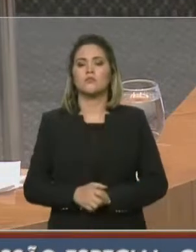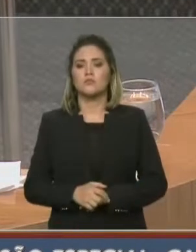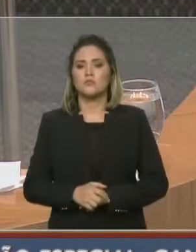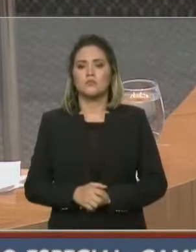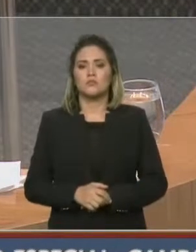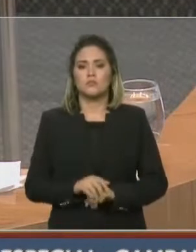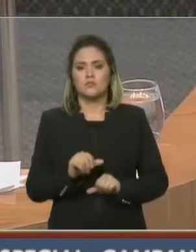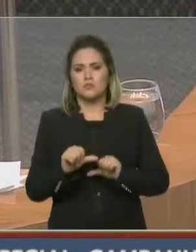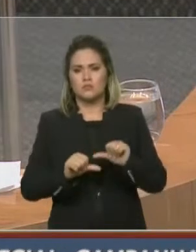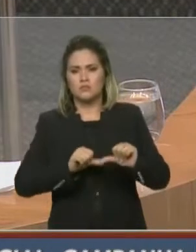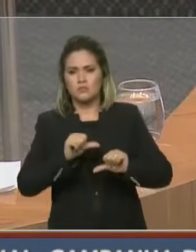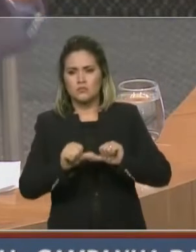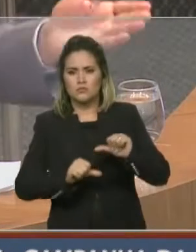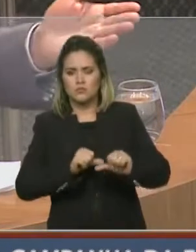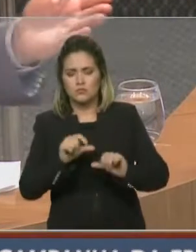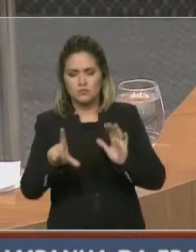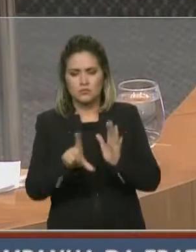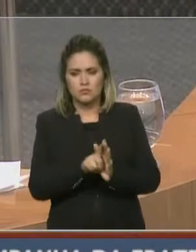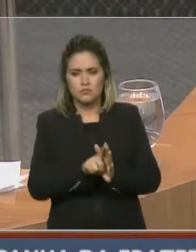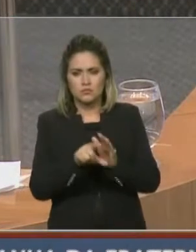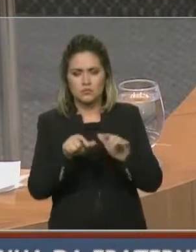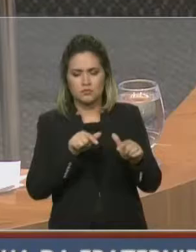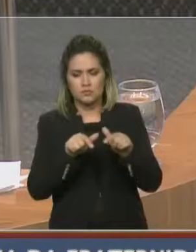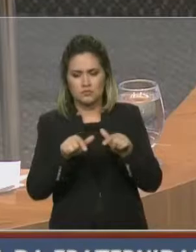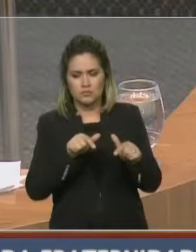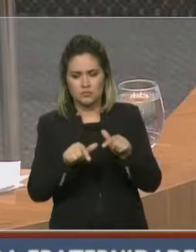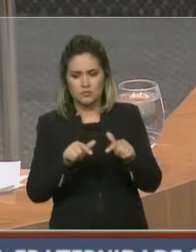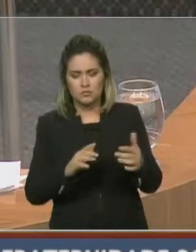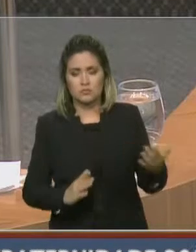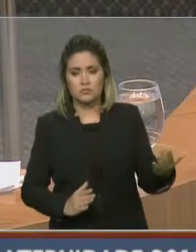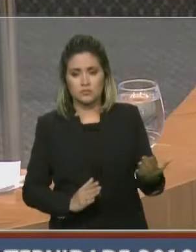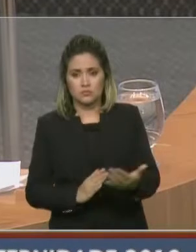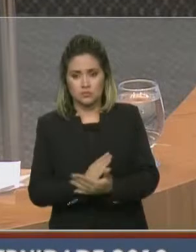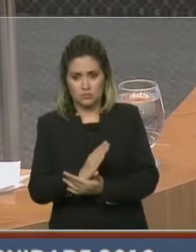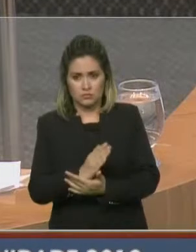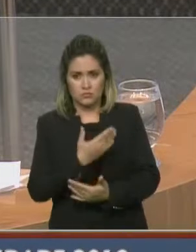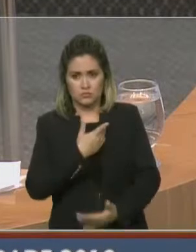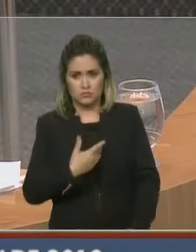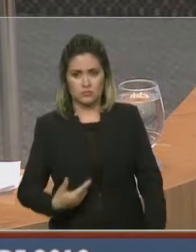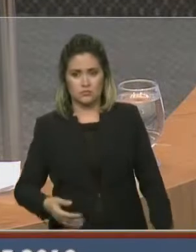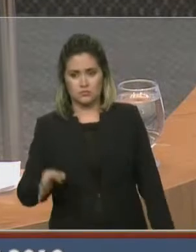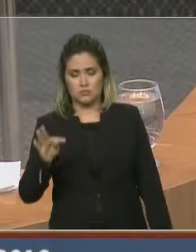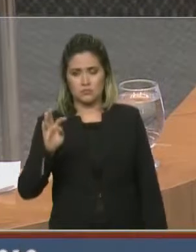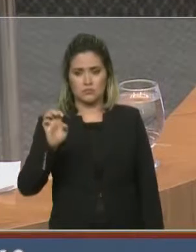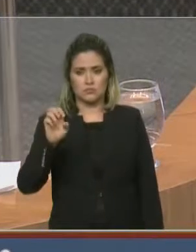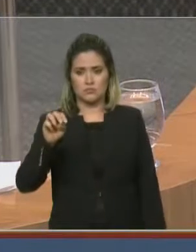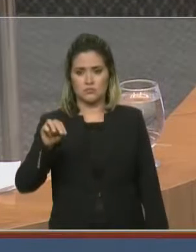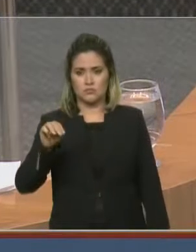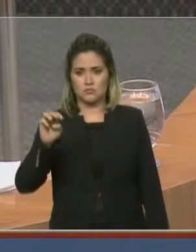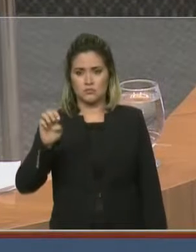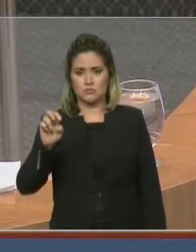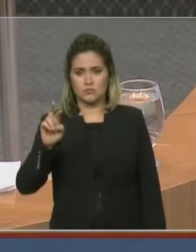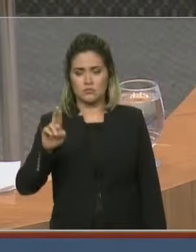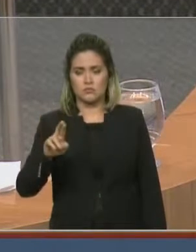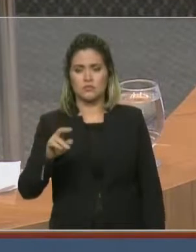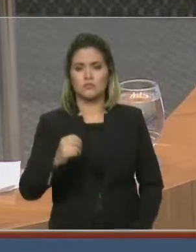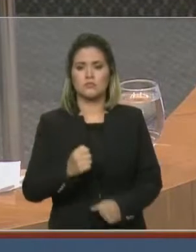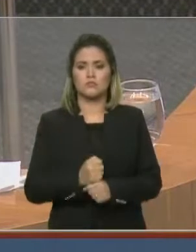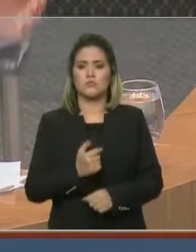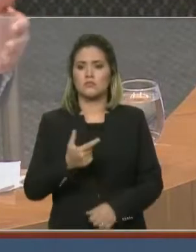trabalhista, que foi aprovada no governo Temer no ano 2017, em